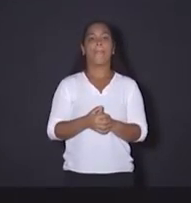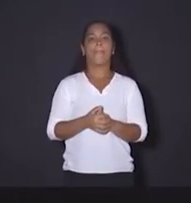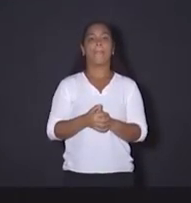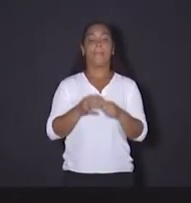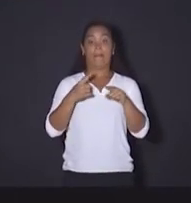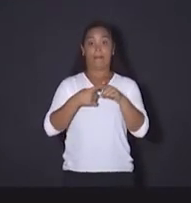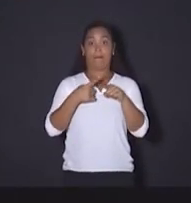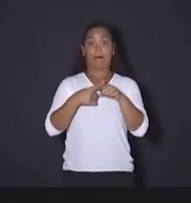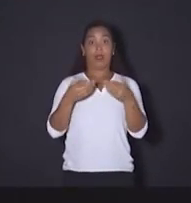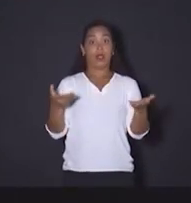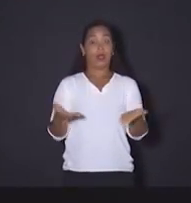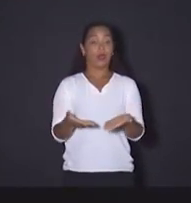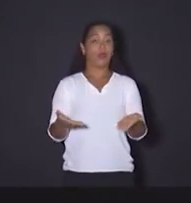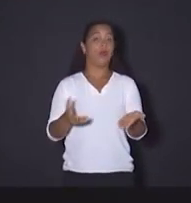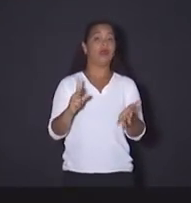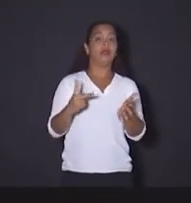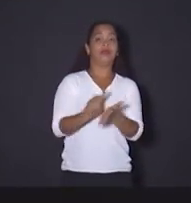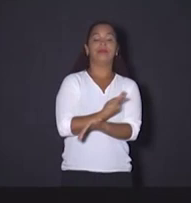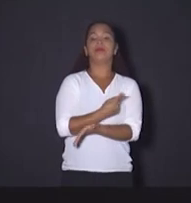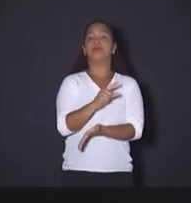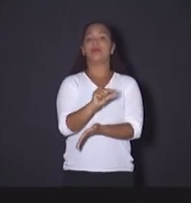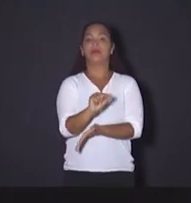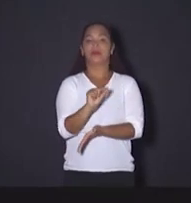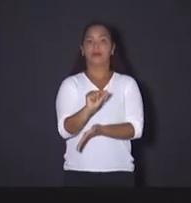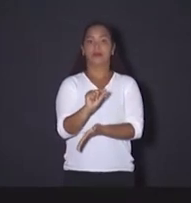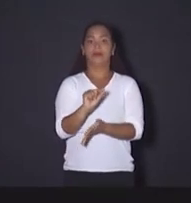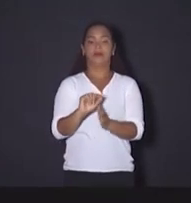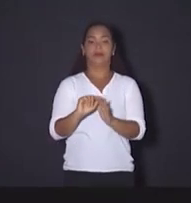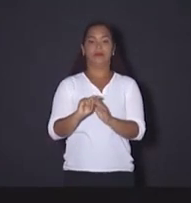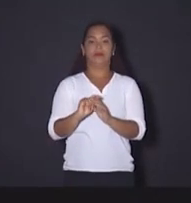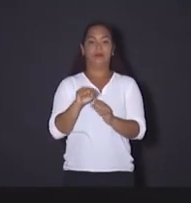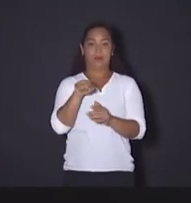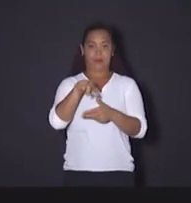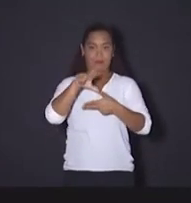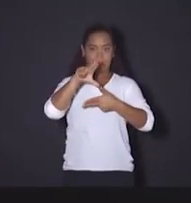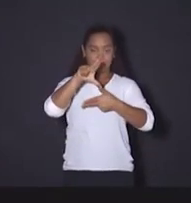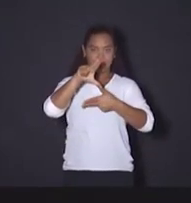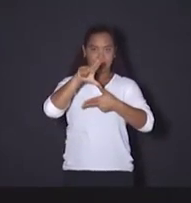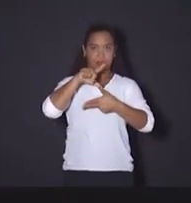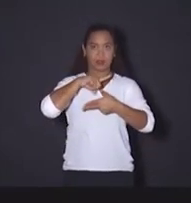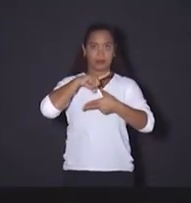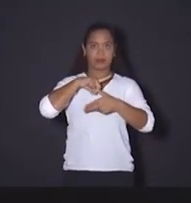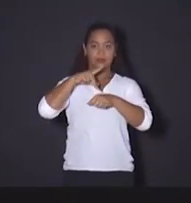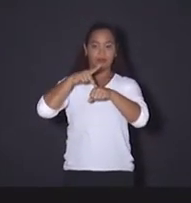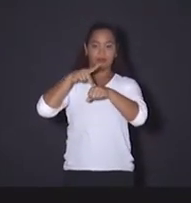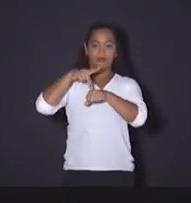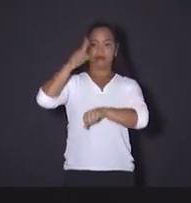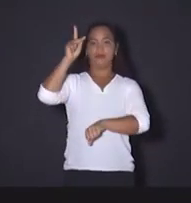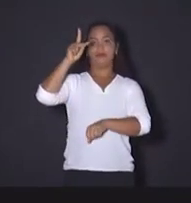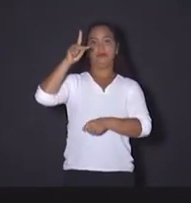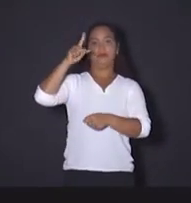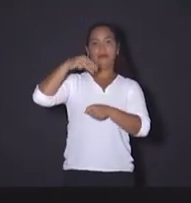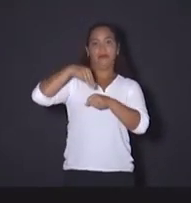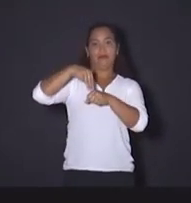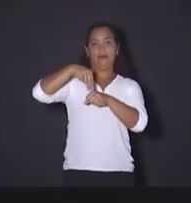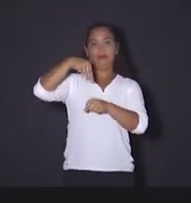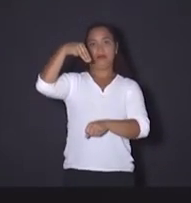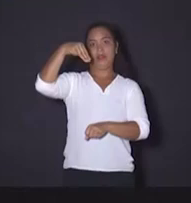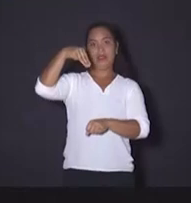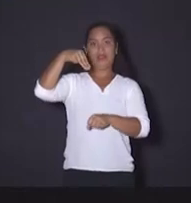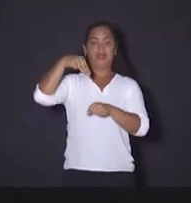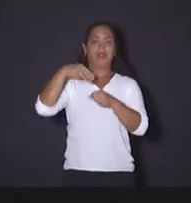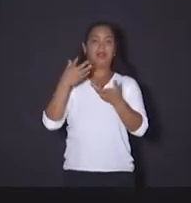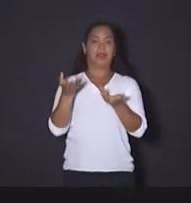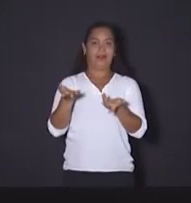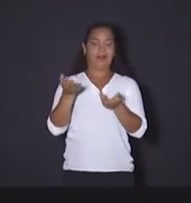porque hoje essa escola tem um curso de pós-graduação, mestrado já há 10